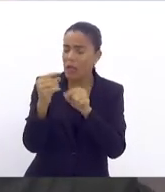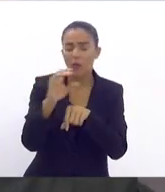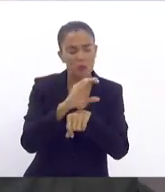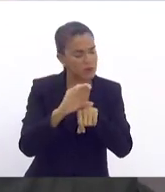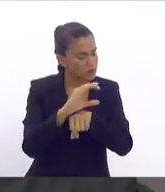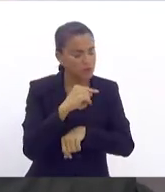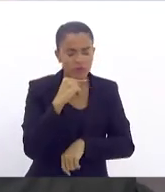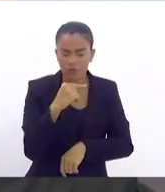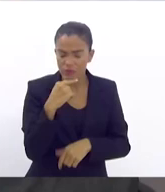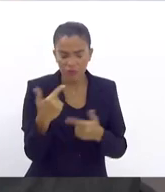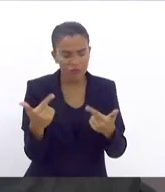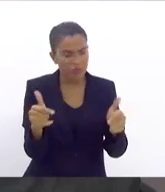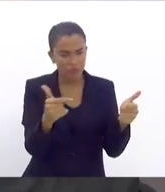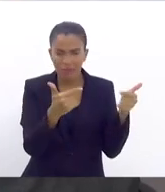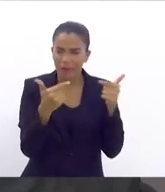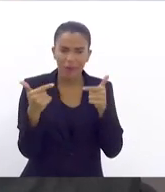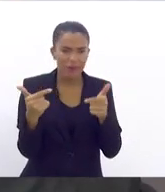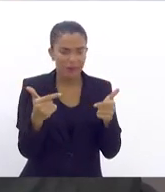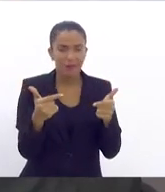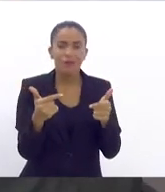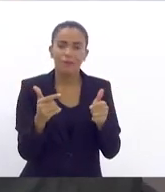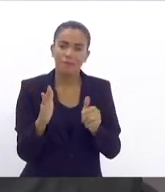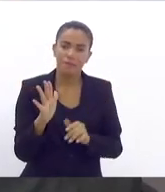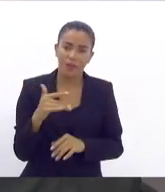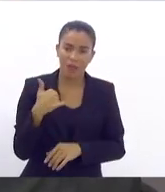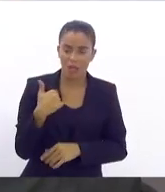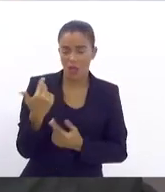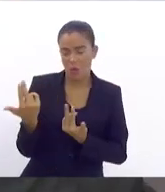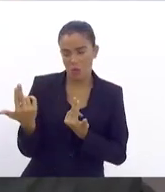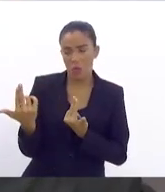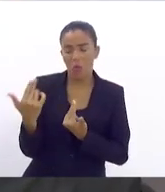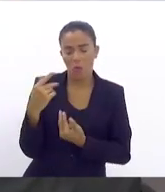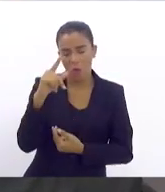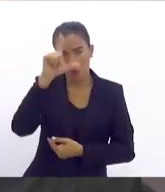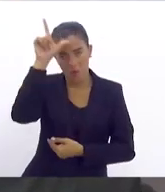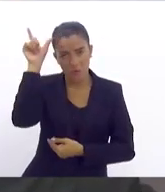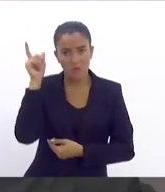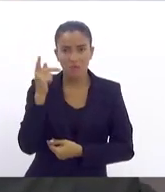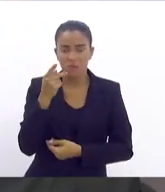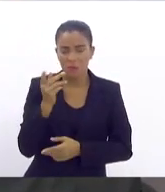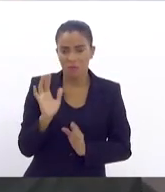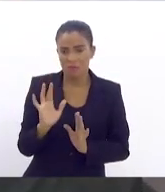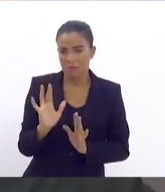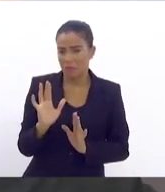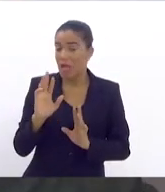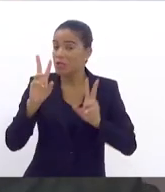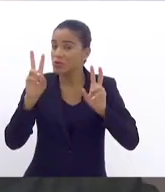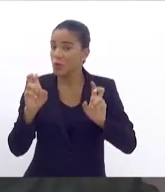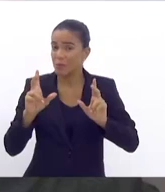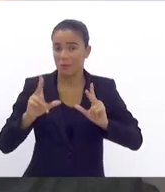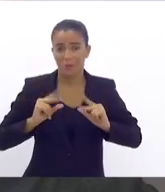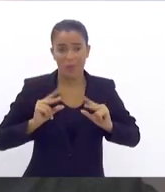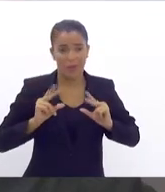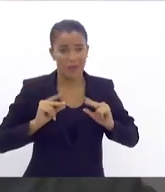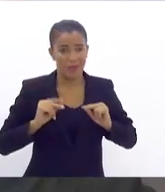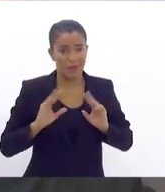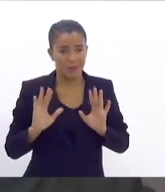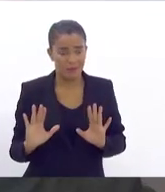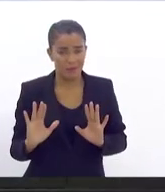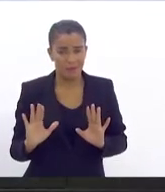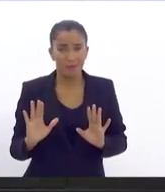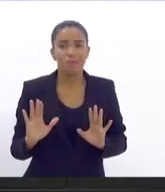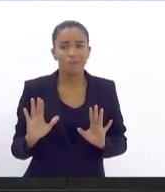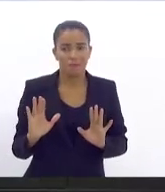tem dúvida nenhuma. Eu vou fazer minhas palavras do deputado Luiz Paulo. Acho que não, é sobre o mérito. Só para deixar algumas premissas aqui colocadas,